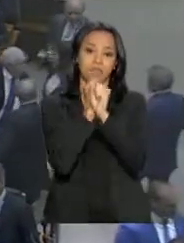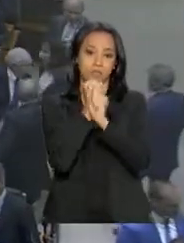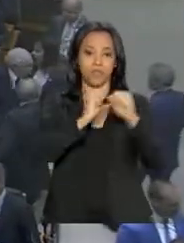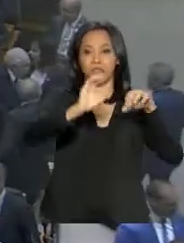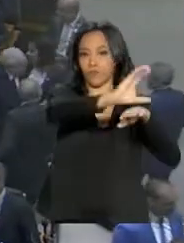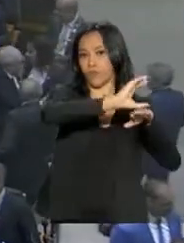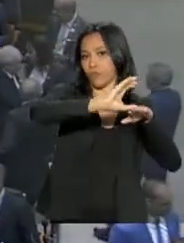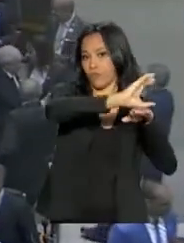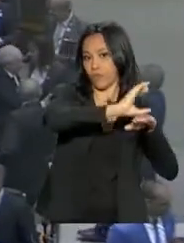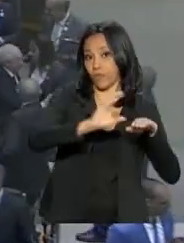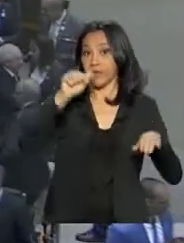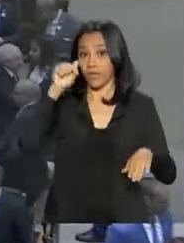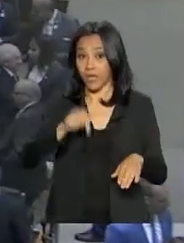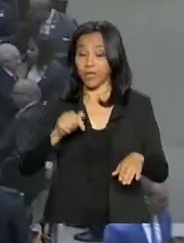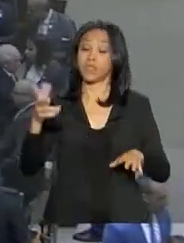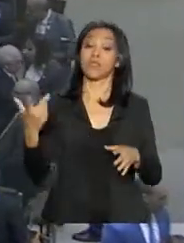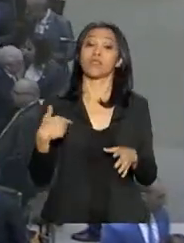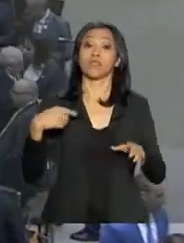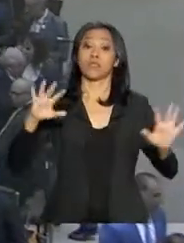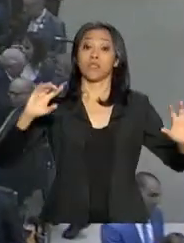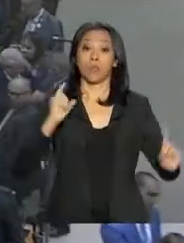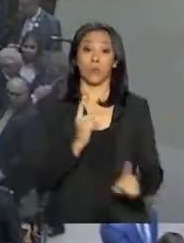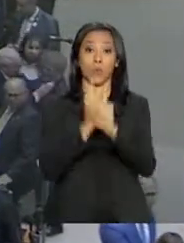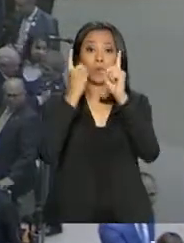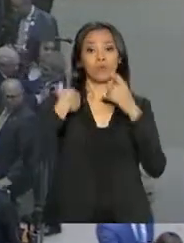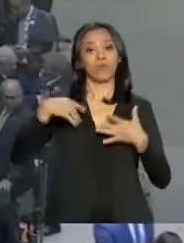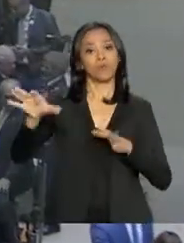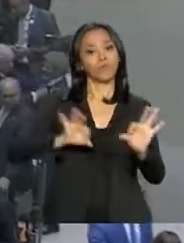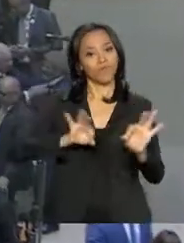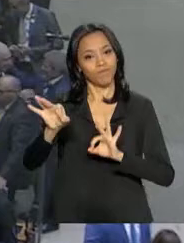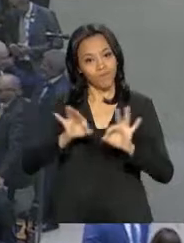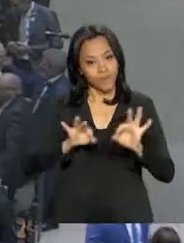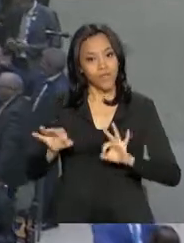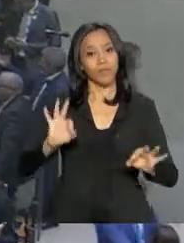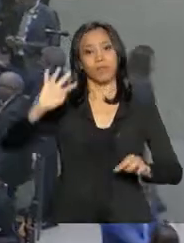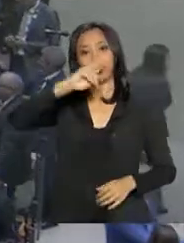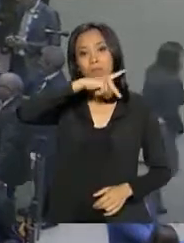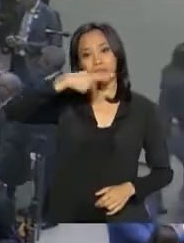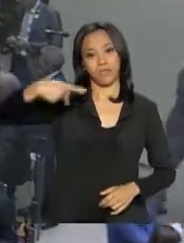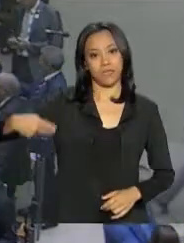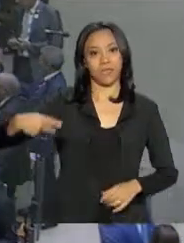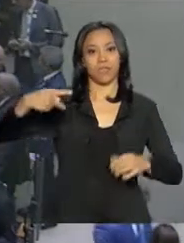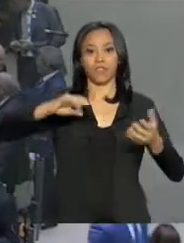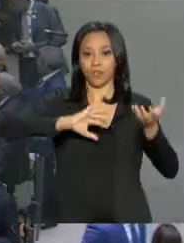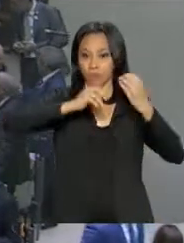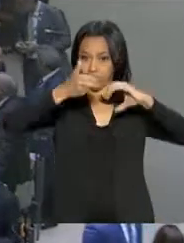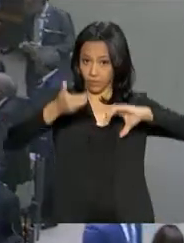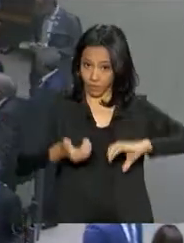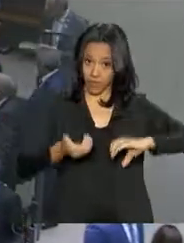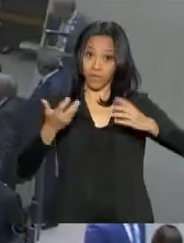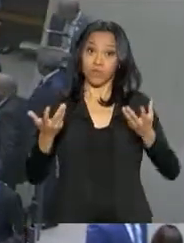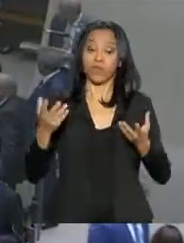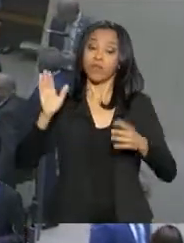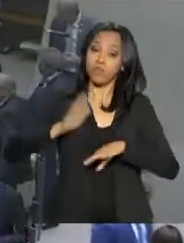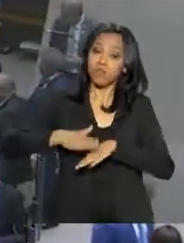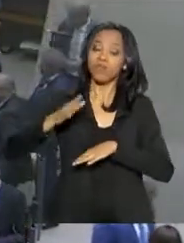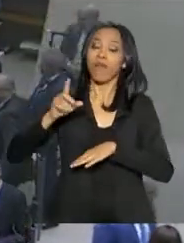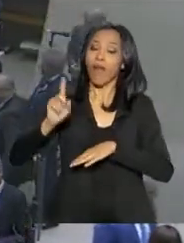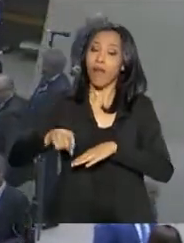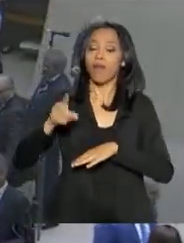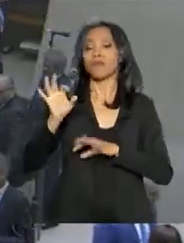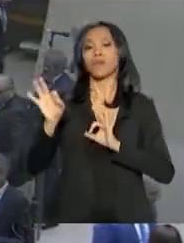Essa solenidade foi convocada pelo presidente do Congresso Nacional, senador Eunício Oliveira, e faz parte aí